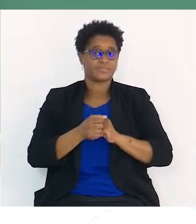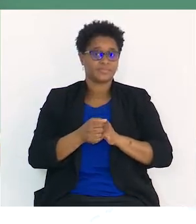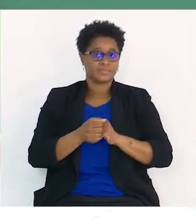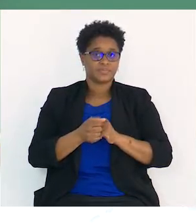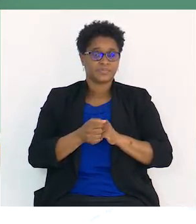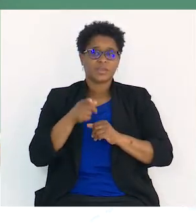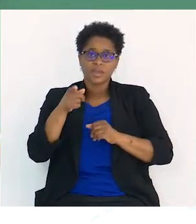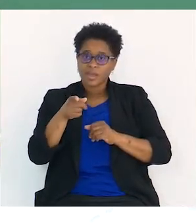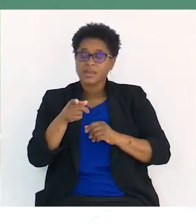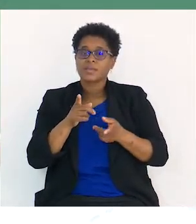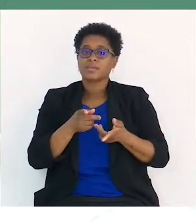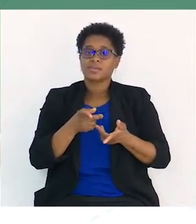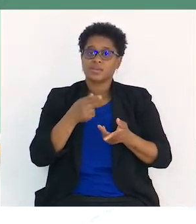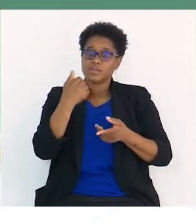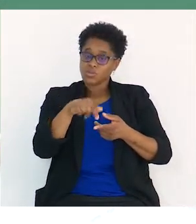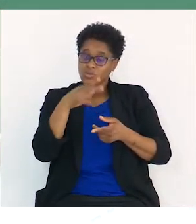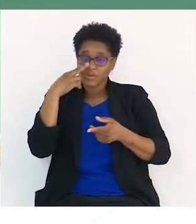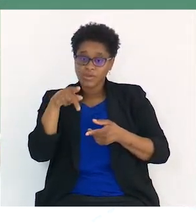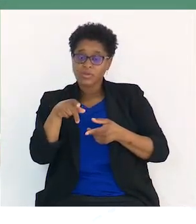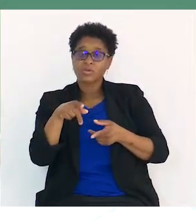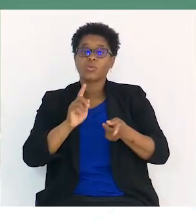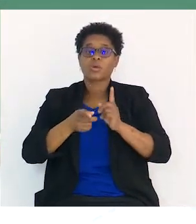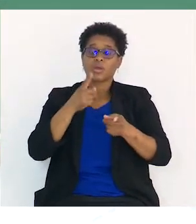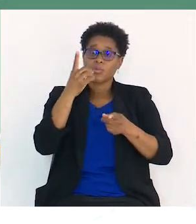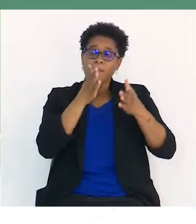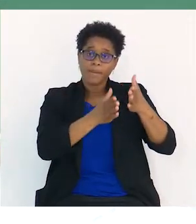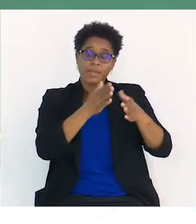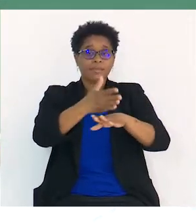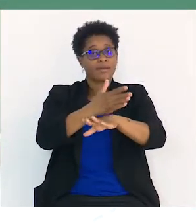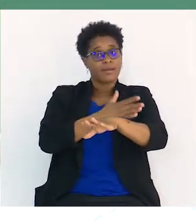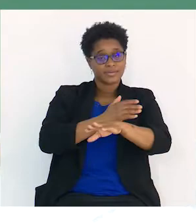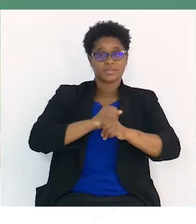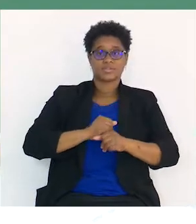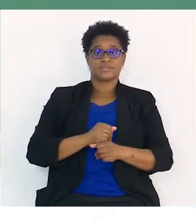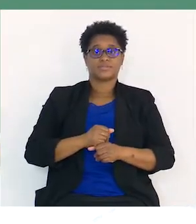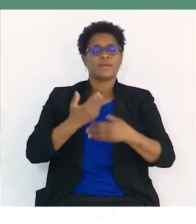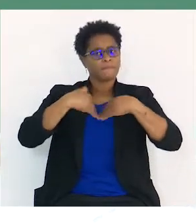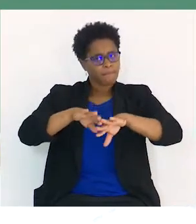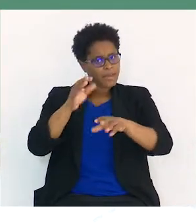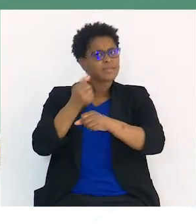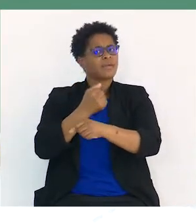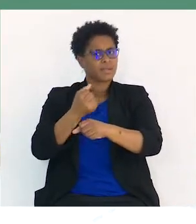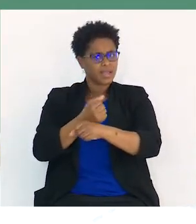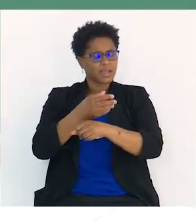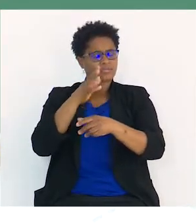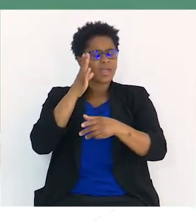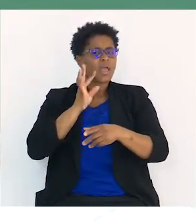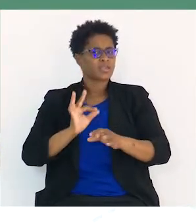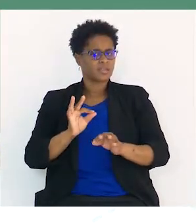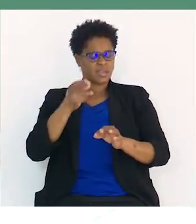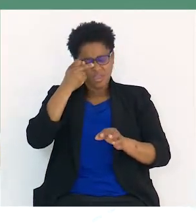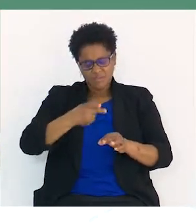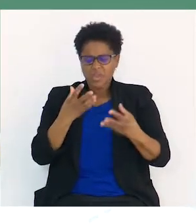Aqui tu vais encontrar o quê? Uma partícula antes. Mas, trabalhando assim, não fica muito fácil tu dares